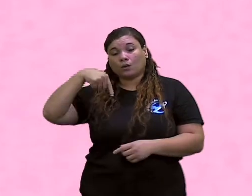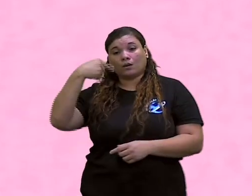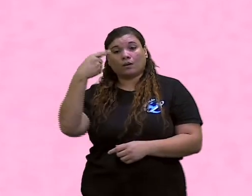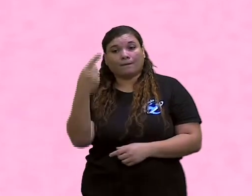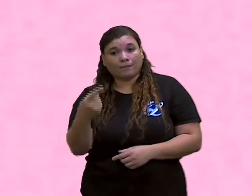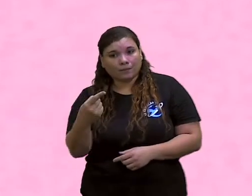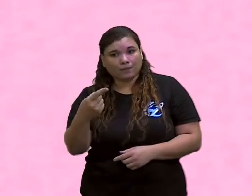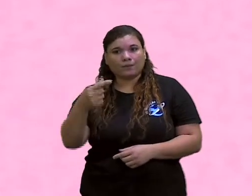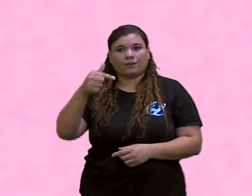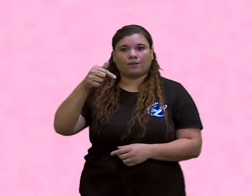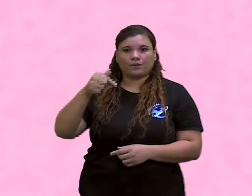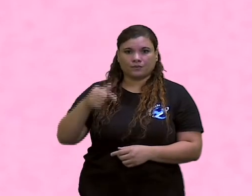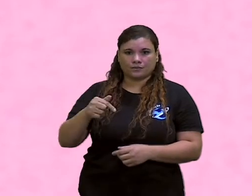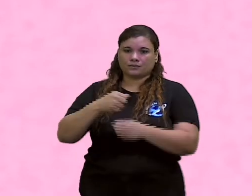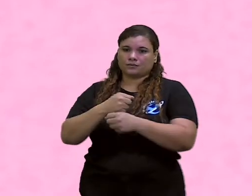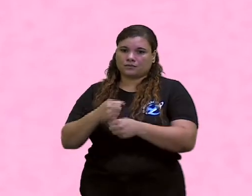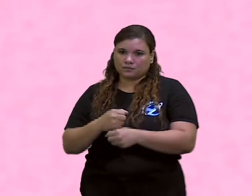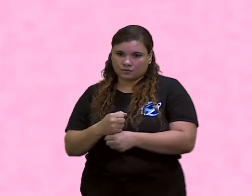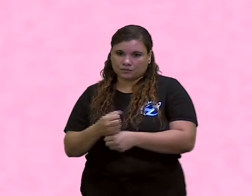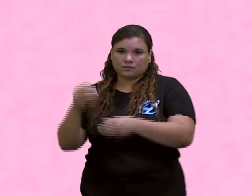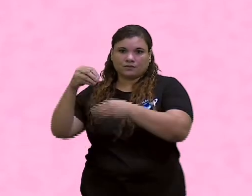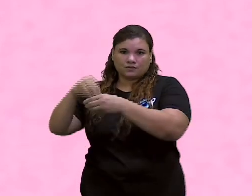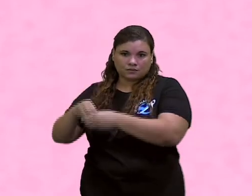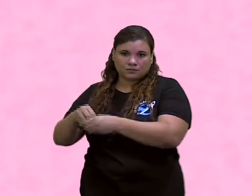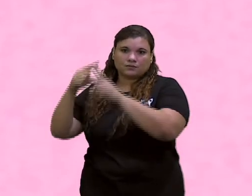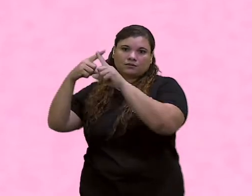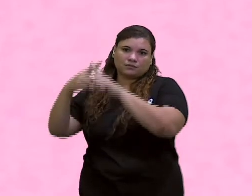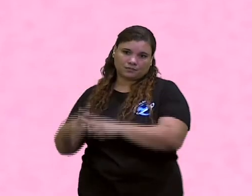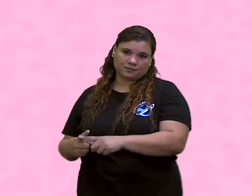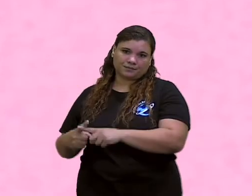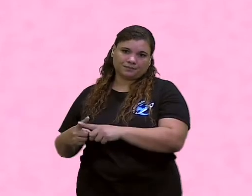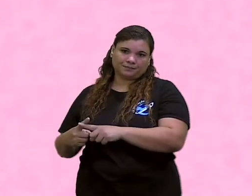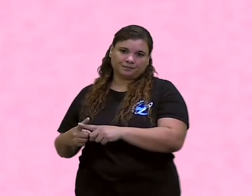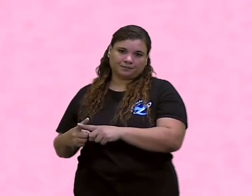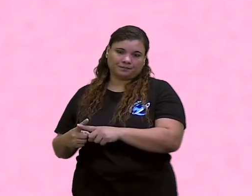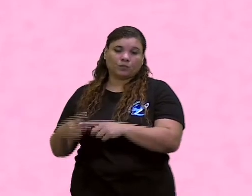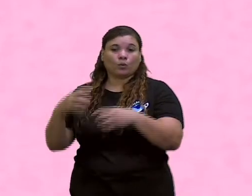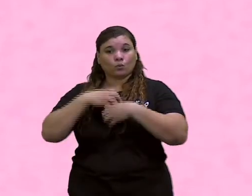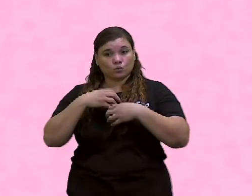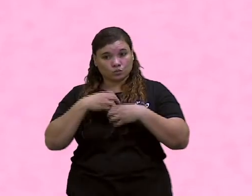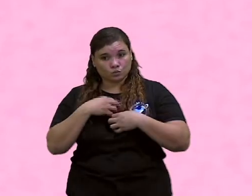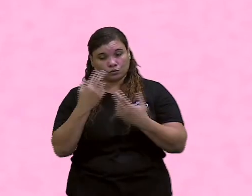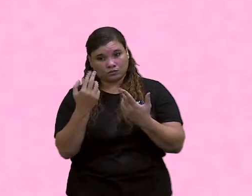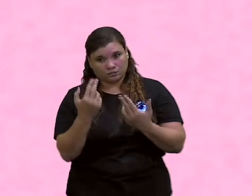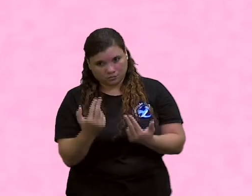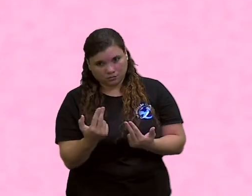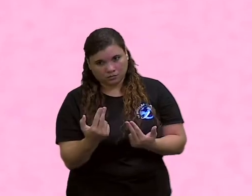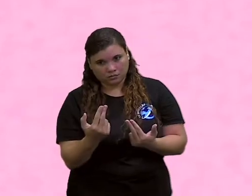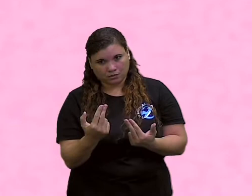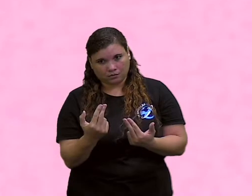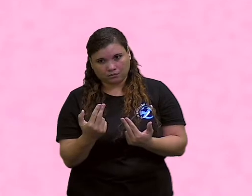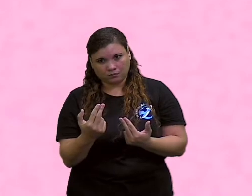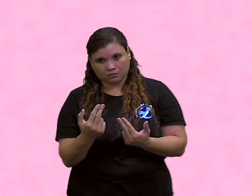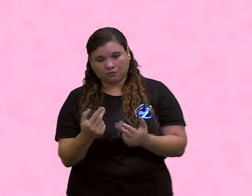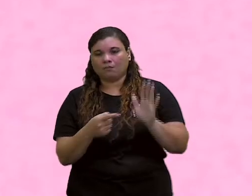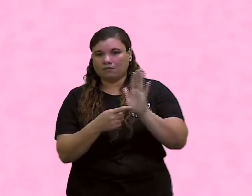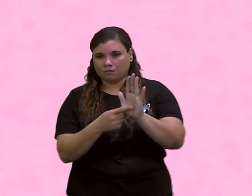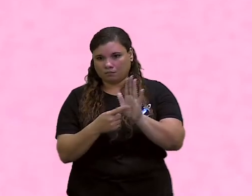também teve a presença da vírgula, né? Justamente. O sentido é o mesmo, também trouxe essa questão do tempo